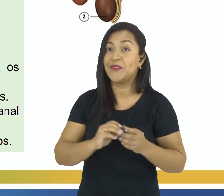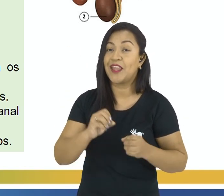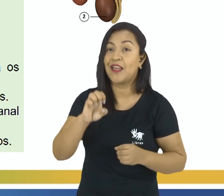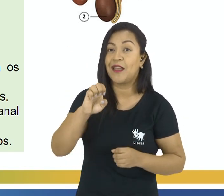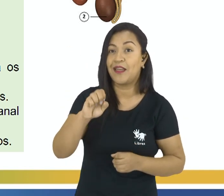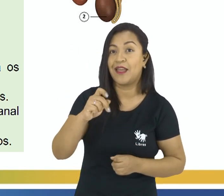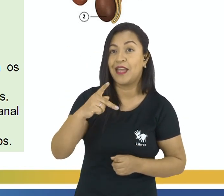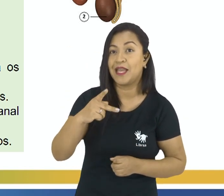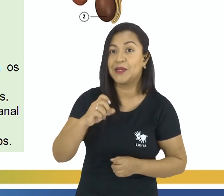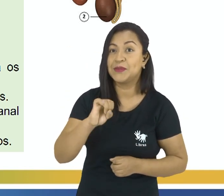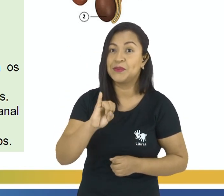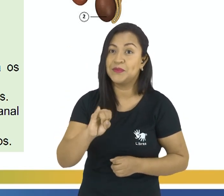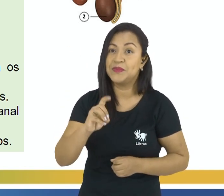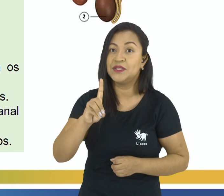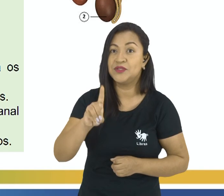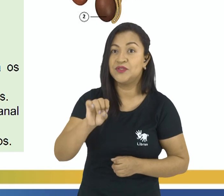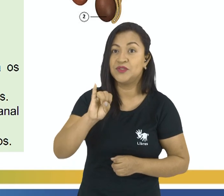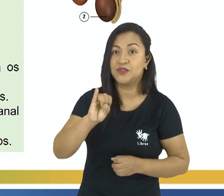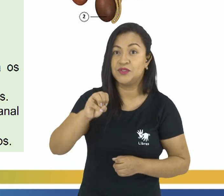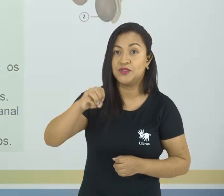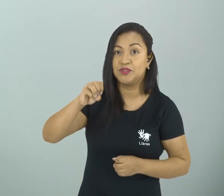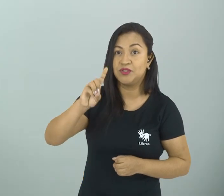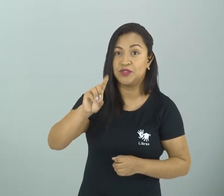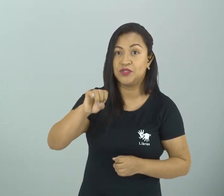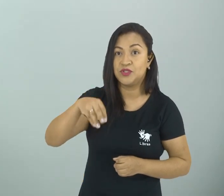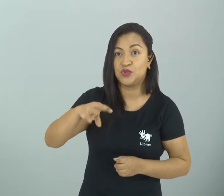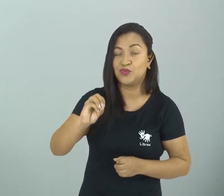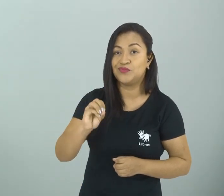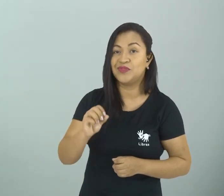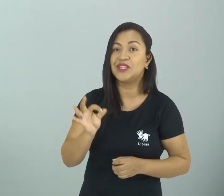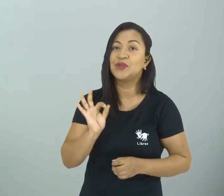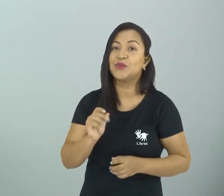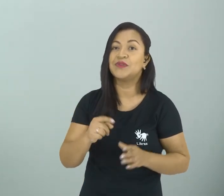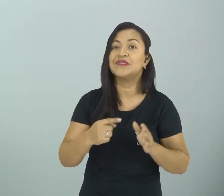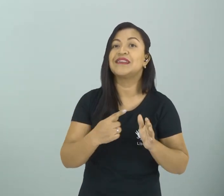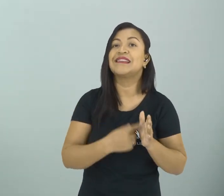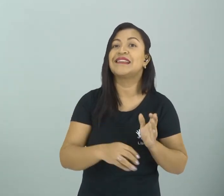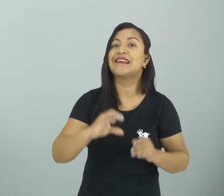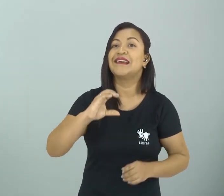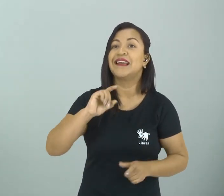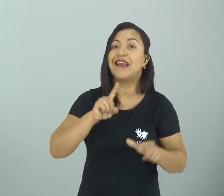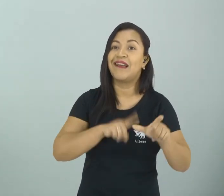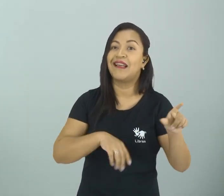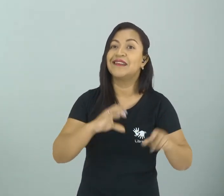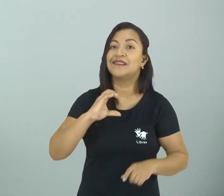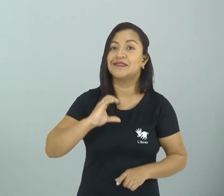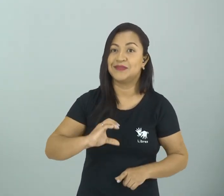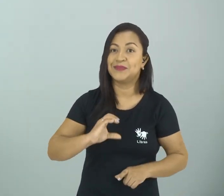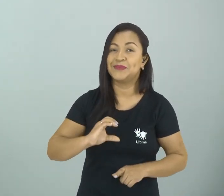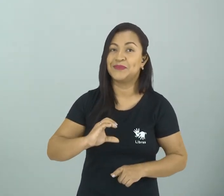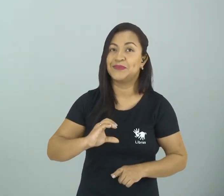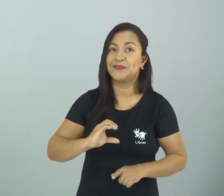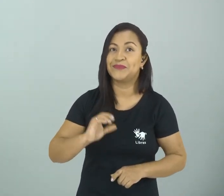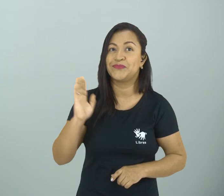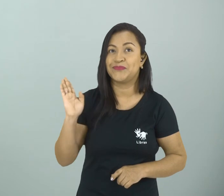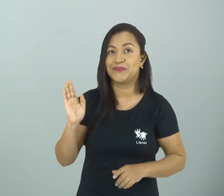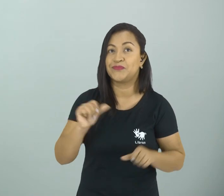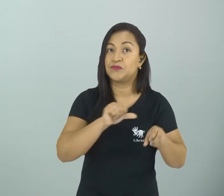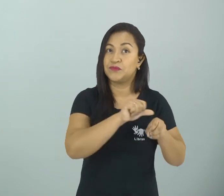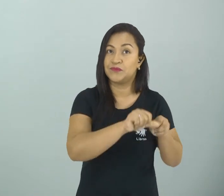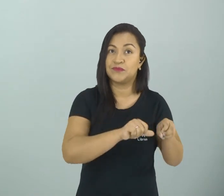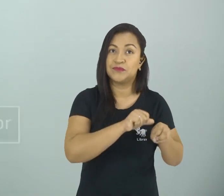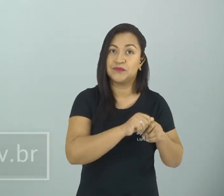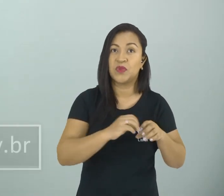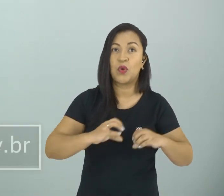epidídimo. Então, a alternativa correta é a letra C, próstata, testículo, glândula